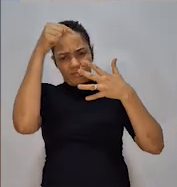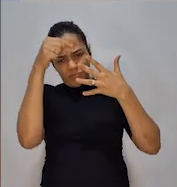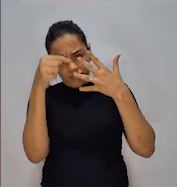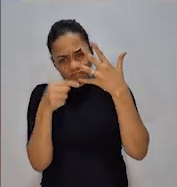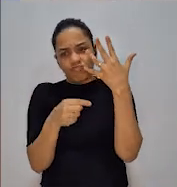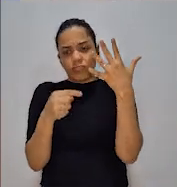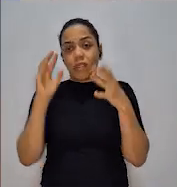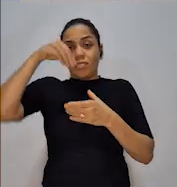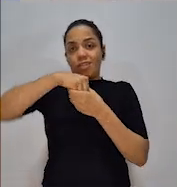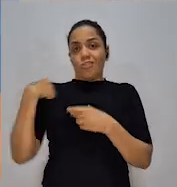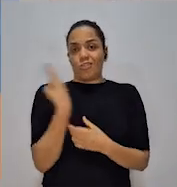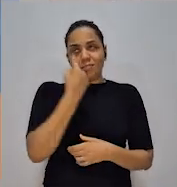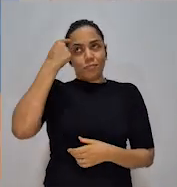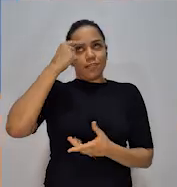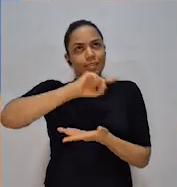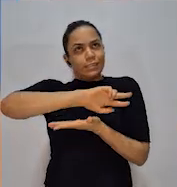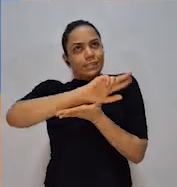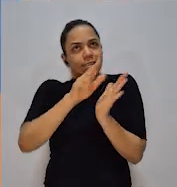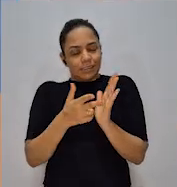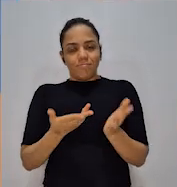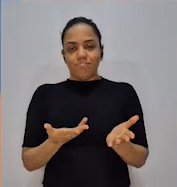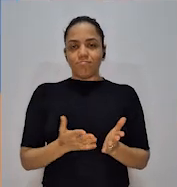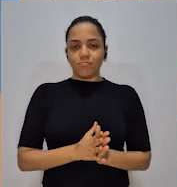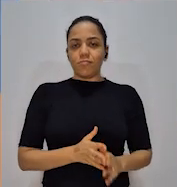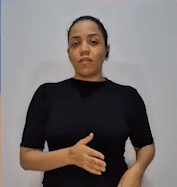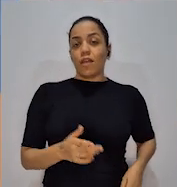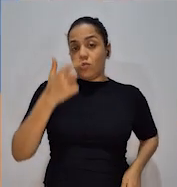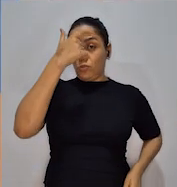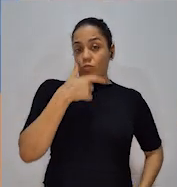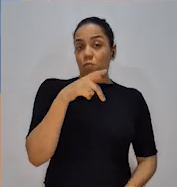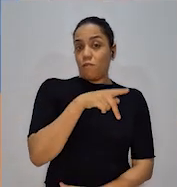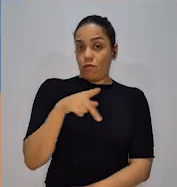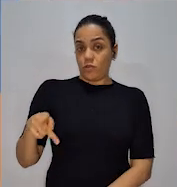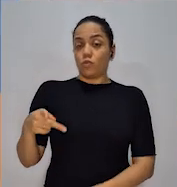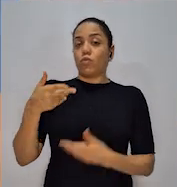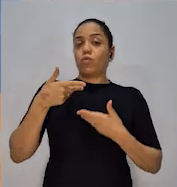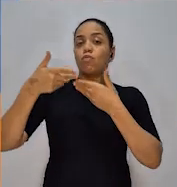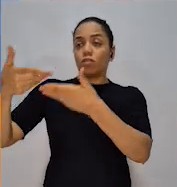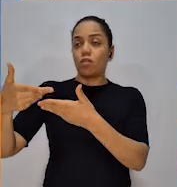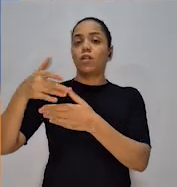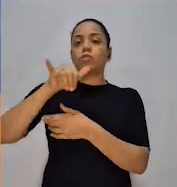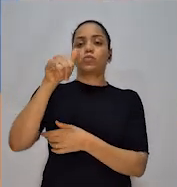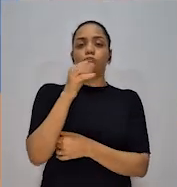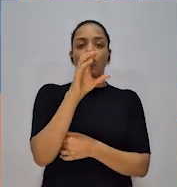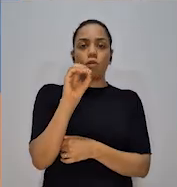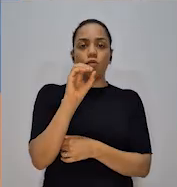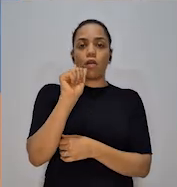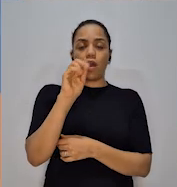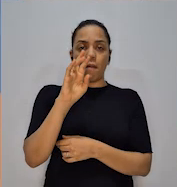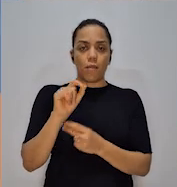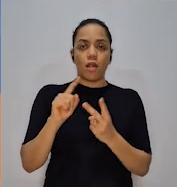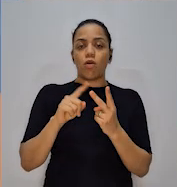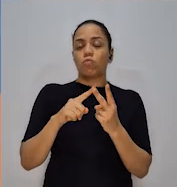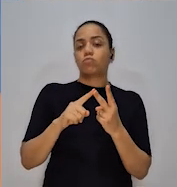na nossa diversidade. Sou professora convidada da Fundação Dom Cabral, da Faculdade Sírio-Libanês, sou conselheira da FIA